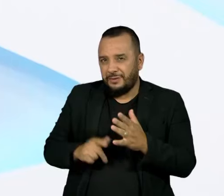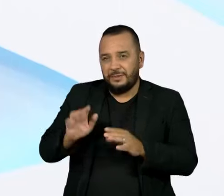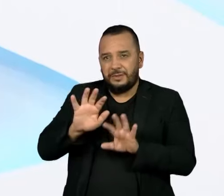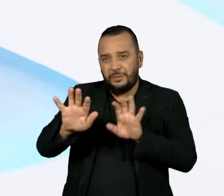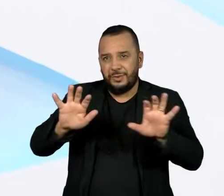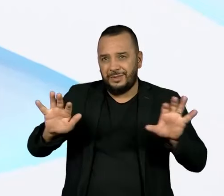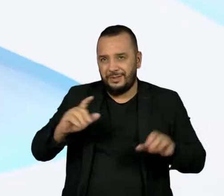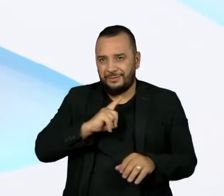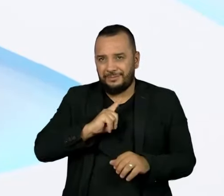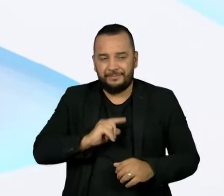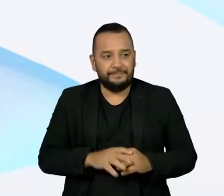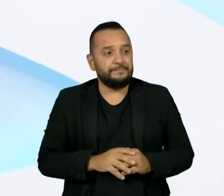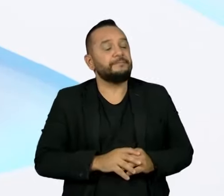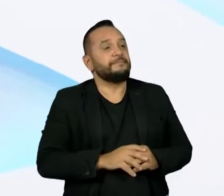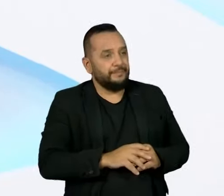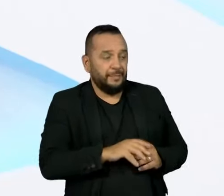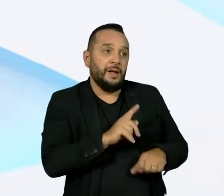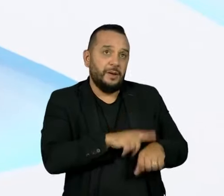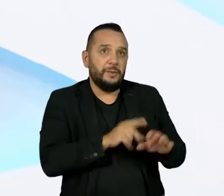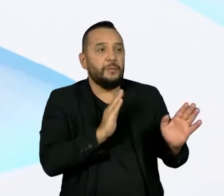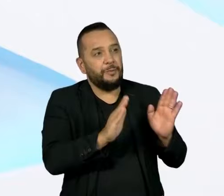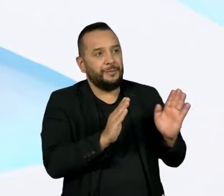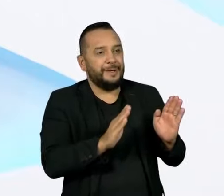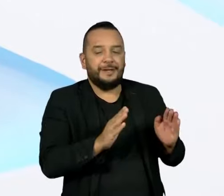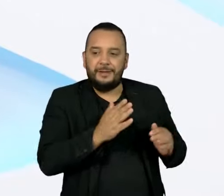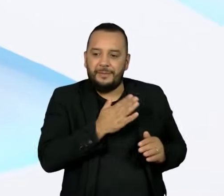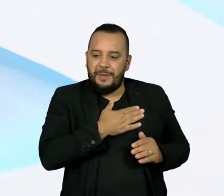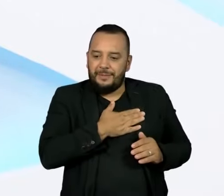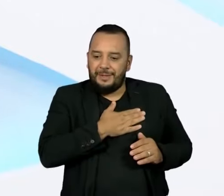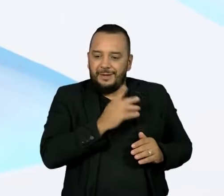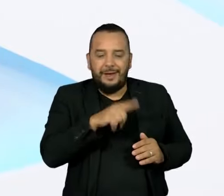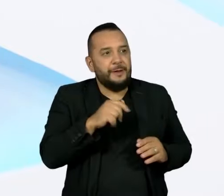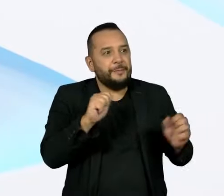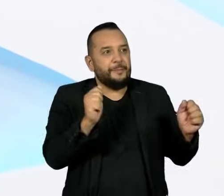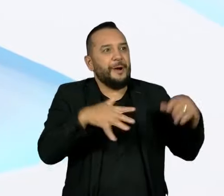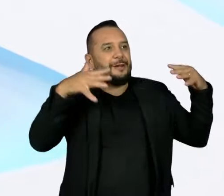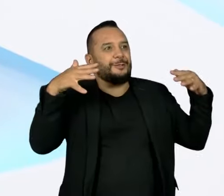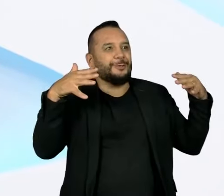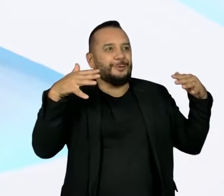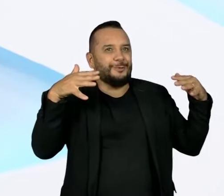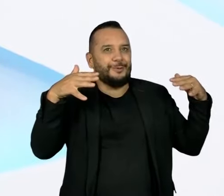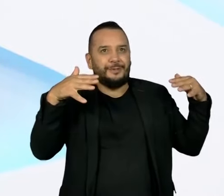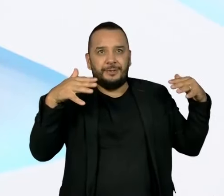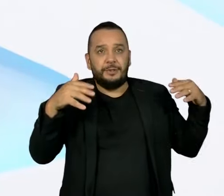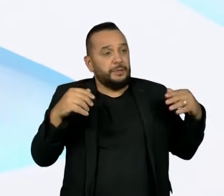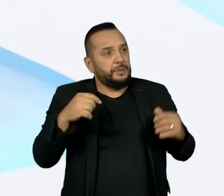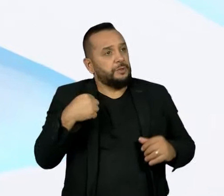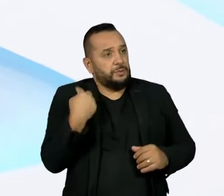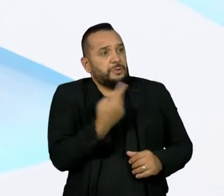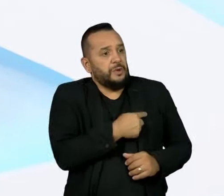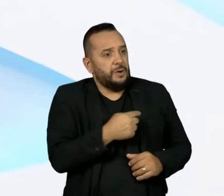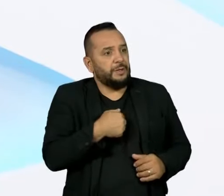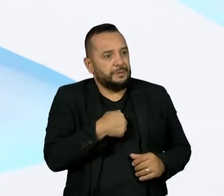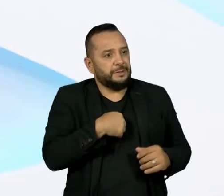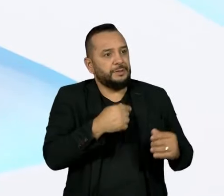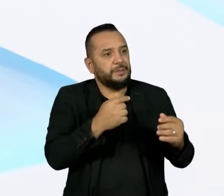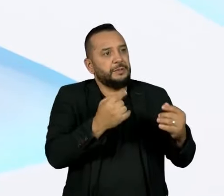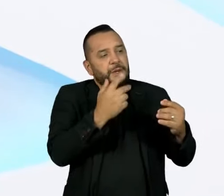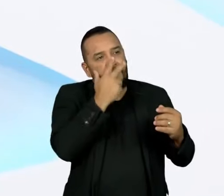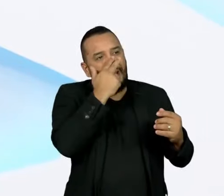acho que é esse momento que é um momento quase mágico de perceber nós não temos que trabalhar em todo o lado, nem com todas as